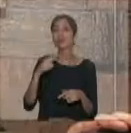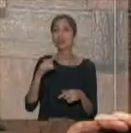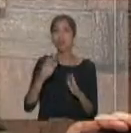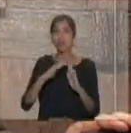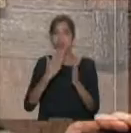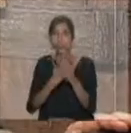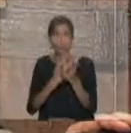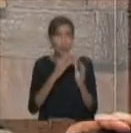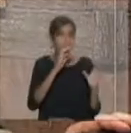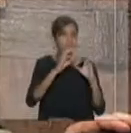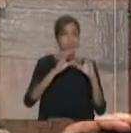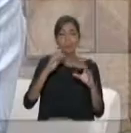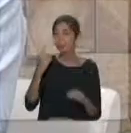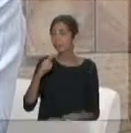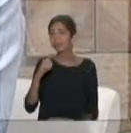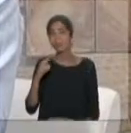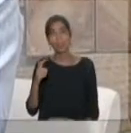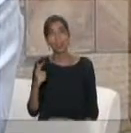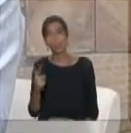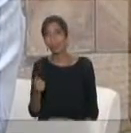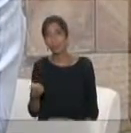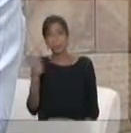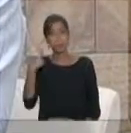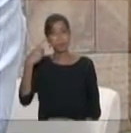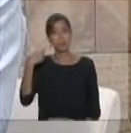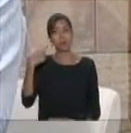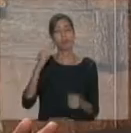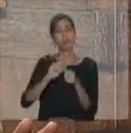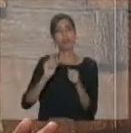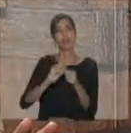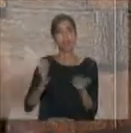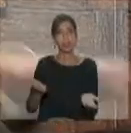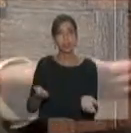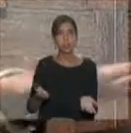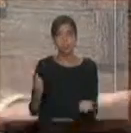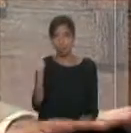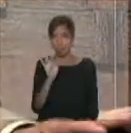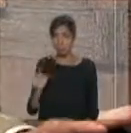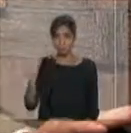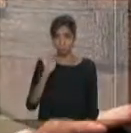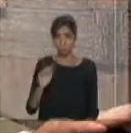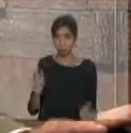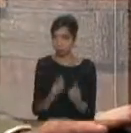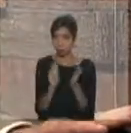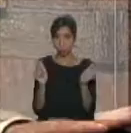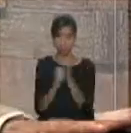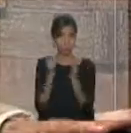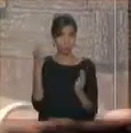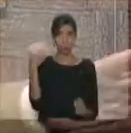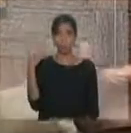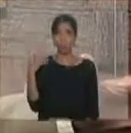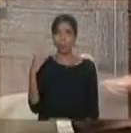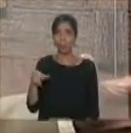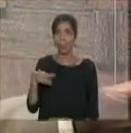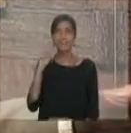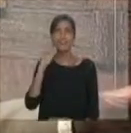comunicação. Fazendo o que lhe pediam para aprender. A faculdade de jornalismo daquele tempo era o